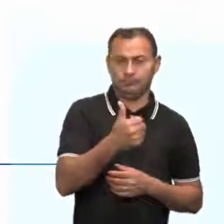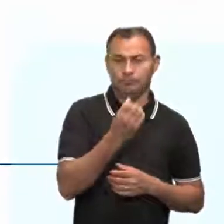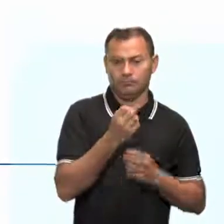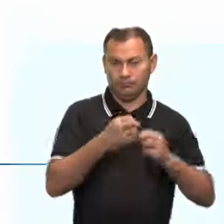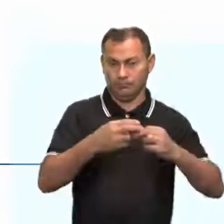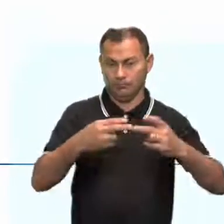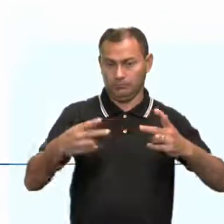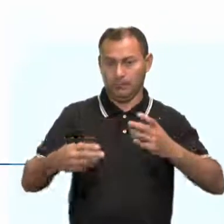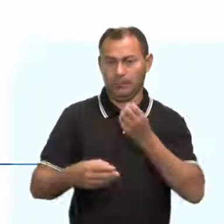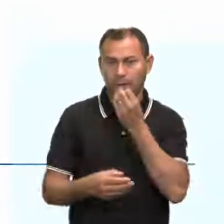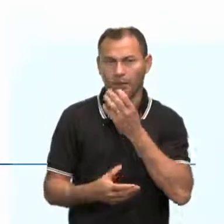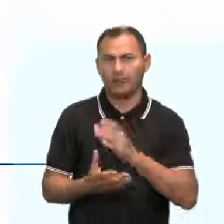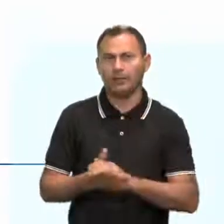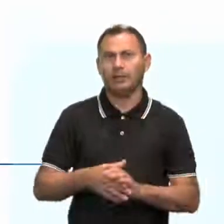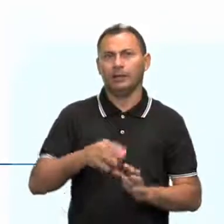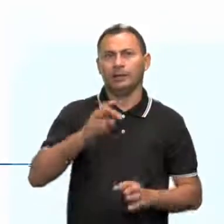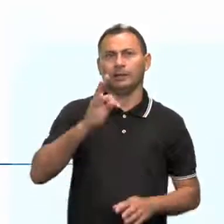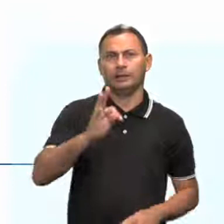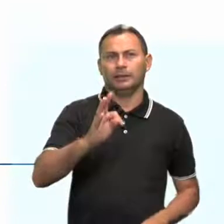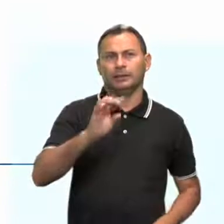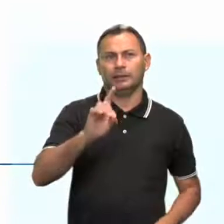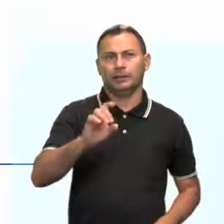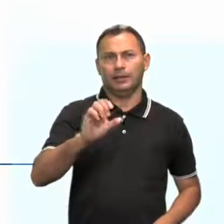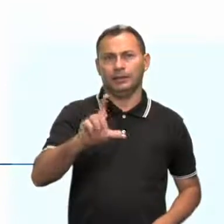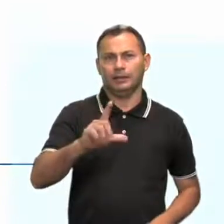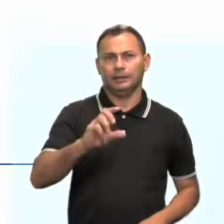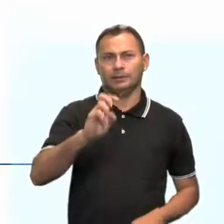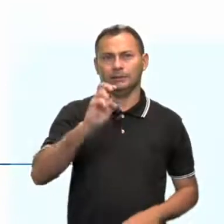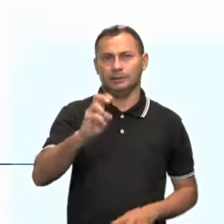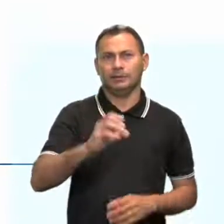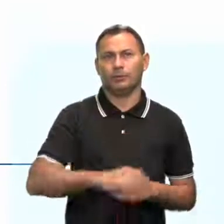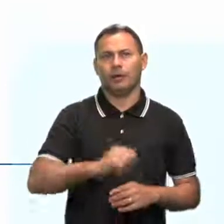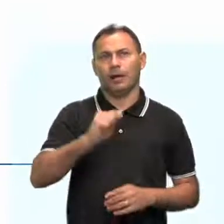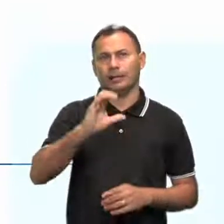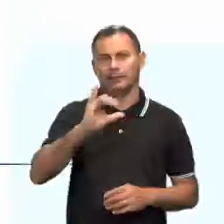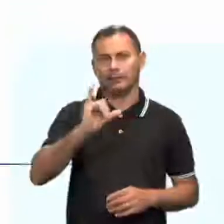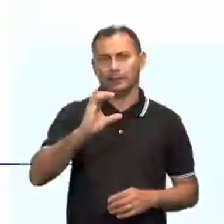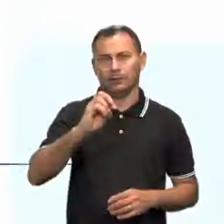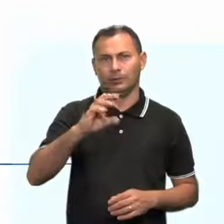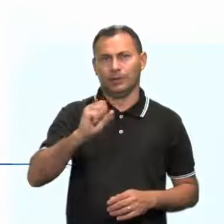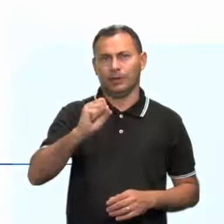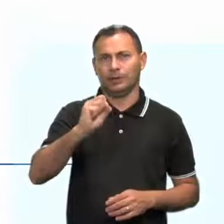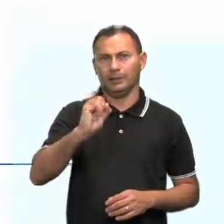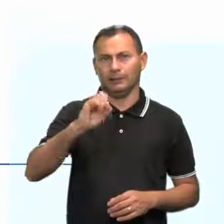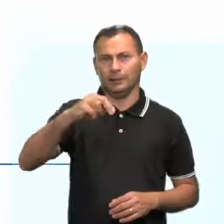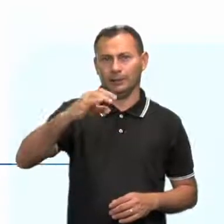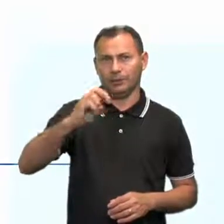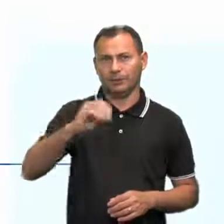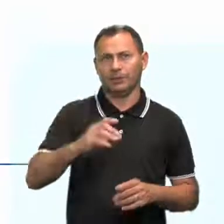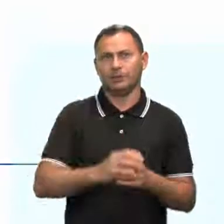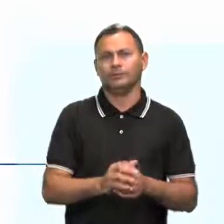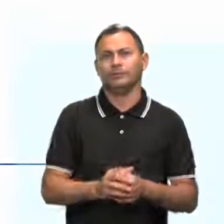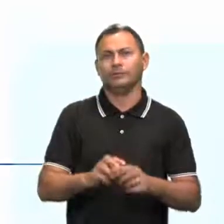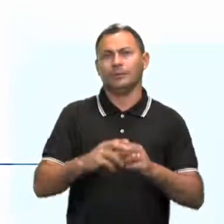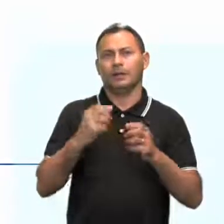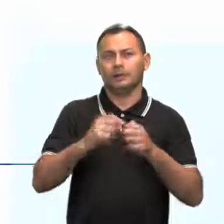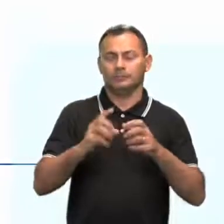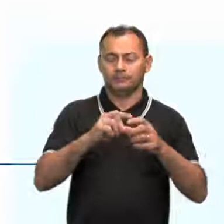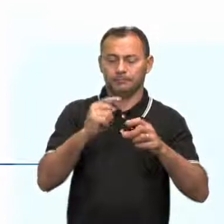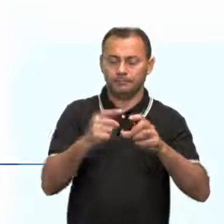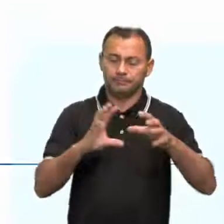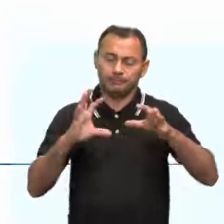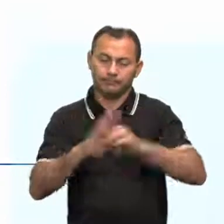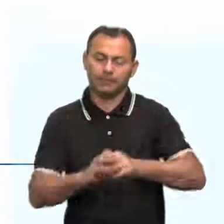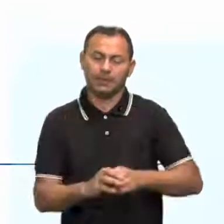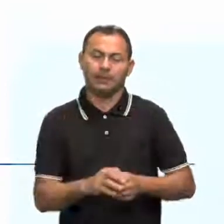pode ter o TDM síncrono ou assíncrono, que você ou vai precisar de uma sincronização, o transmissor